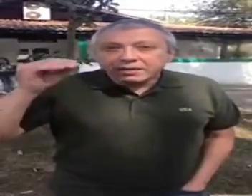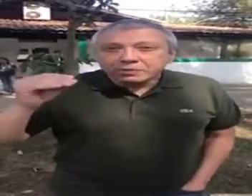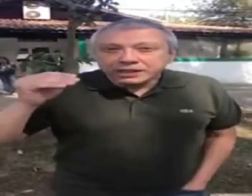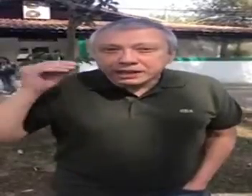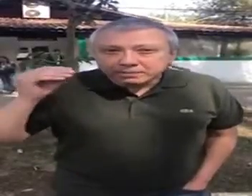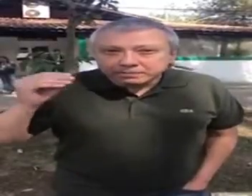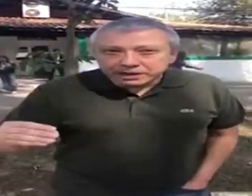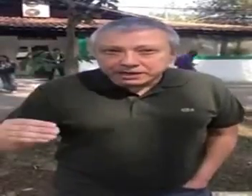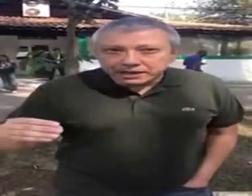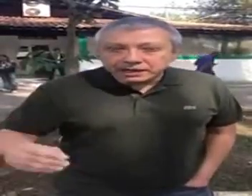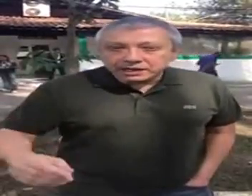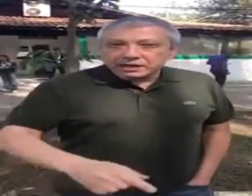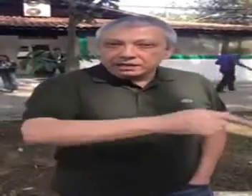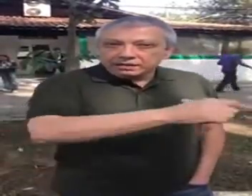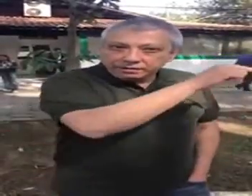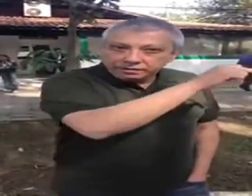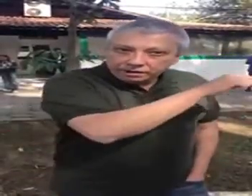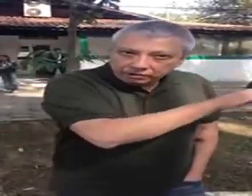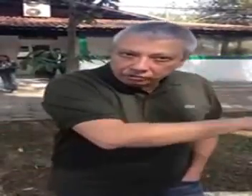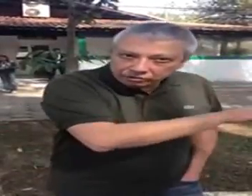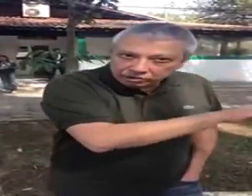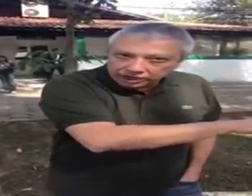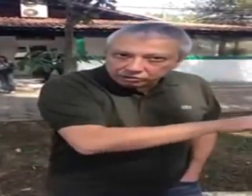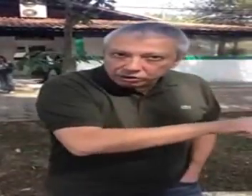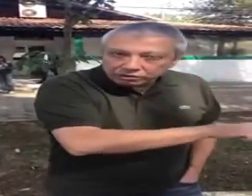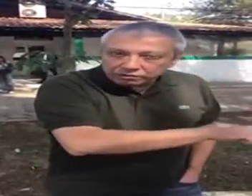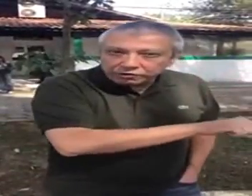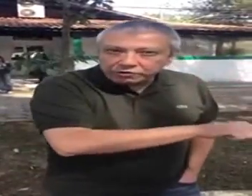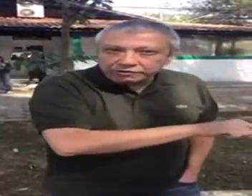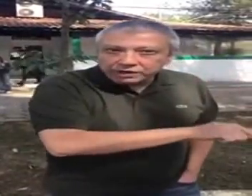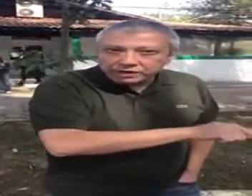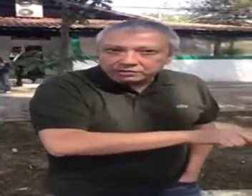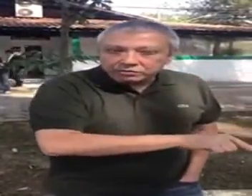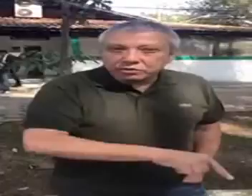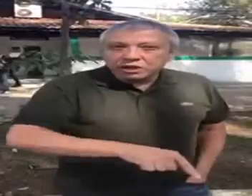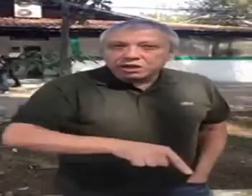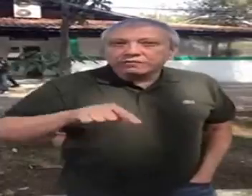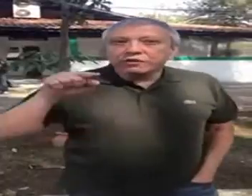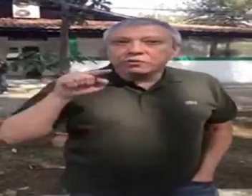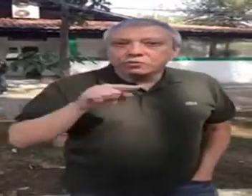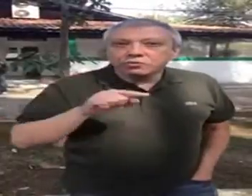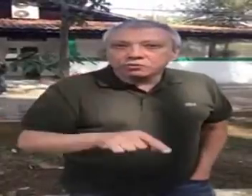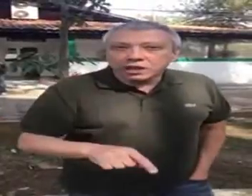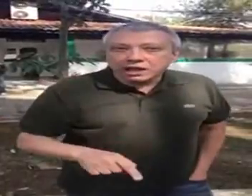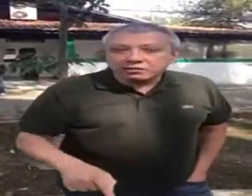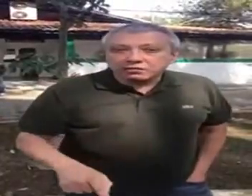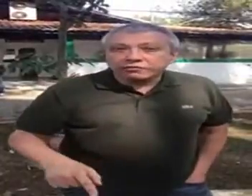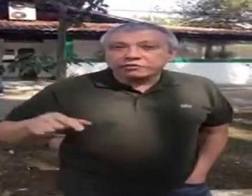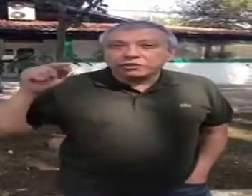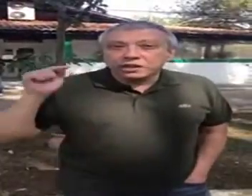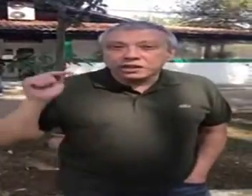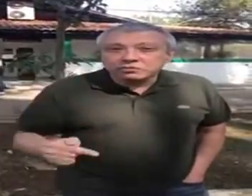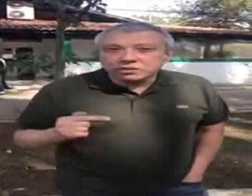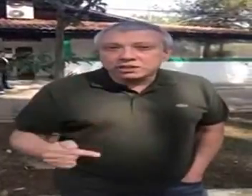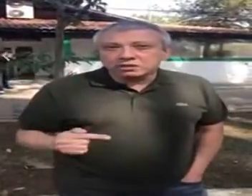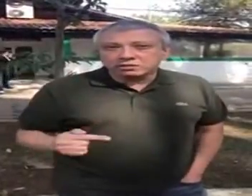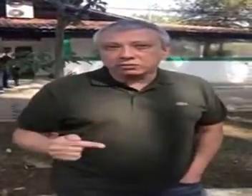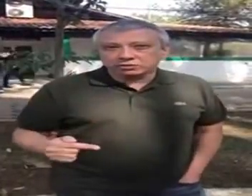Vergonha. Na época da campanha, os diretórios foram ouvidos, foram consultados,